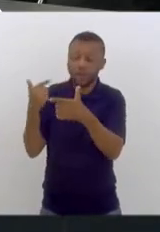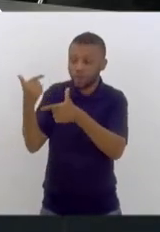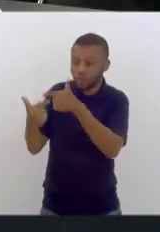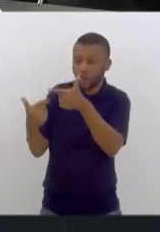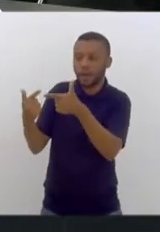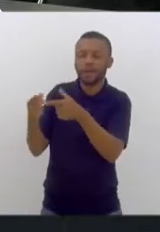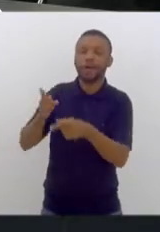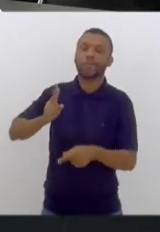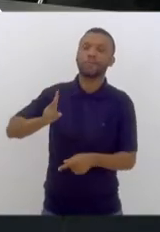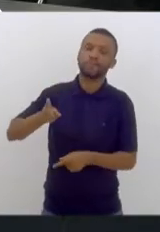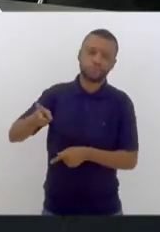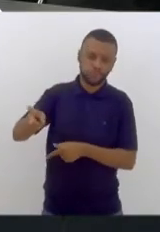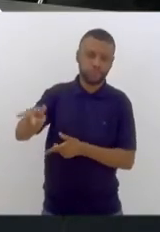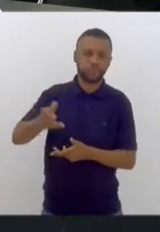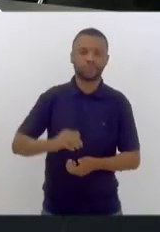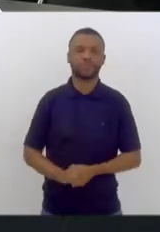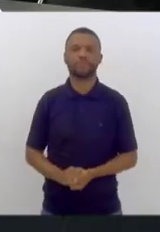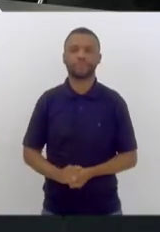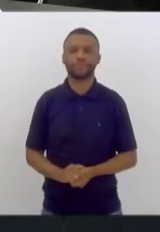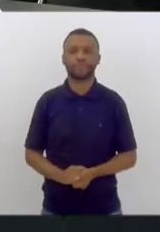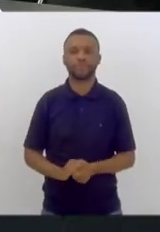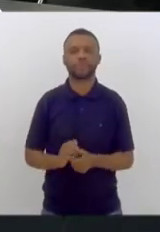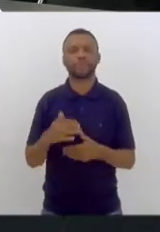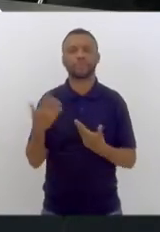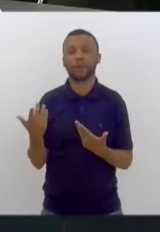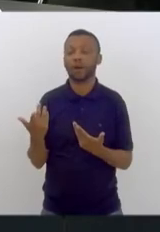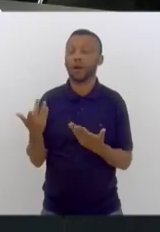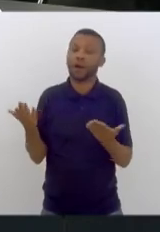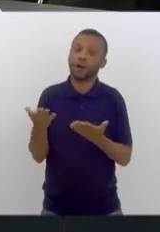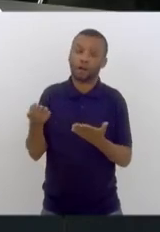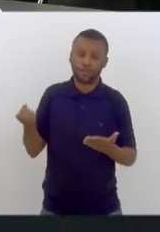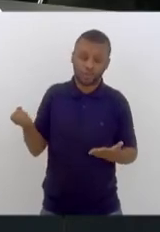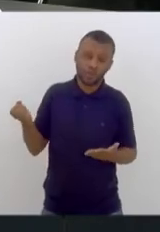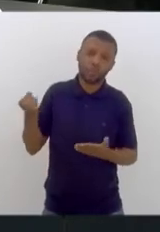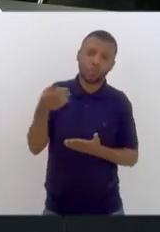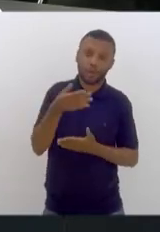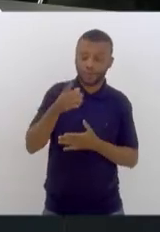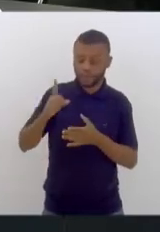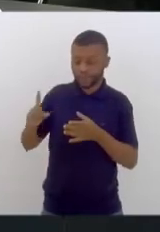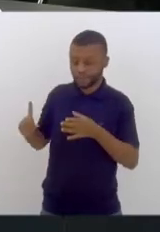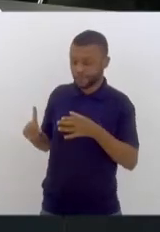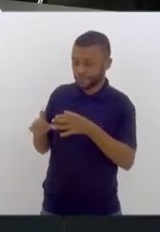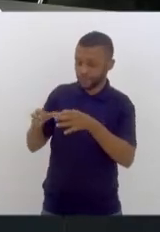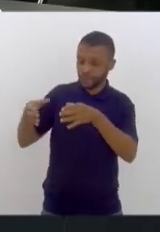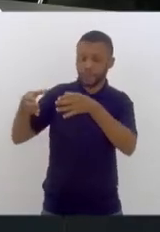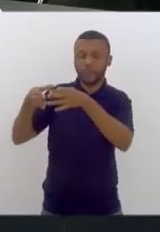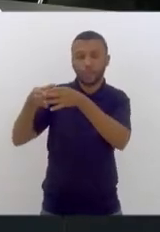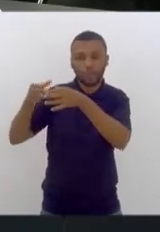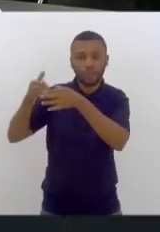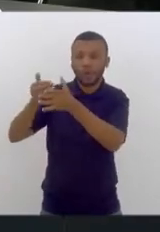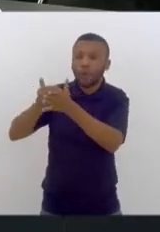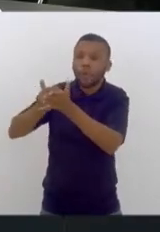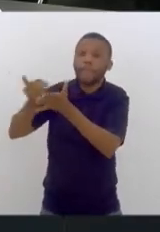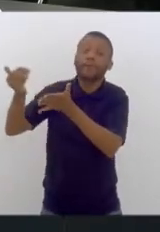trabalhos. Então, estou recentemente nesse grupo de trabalho que